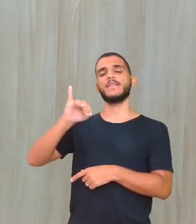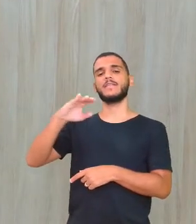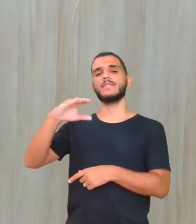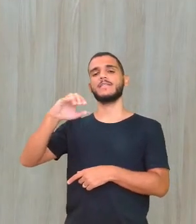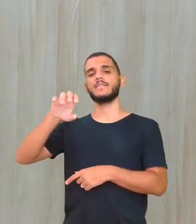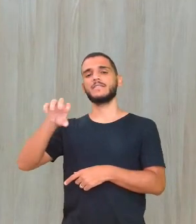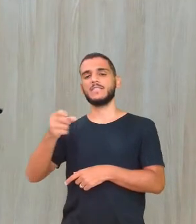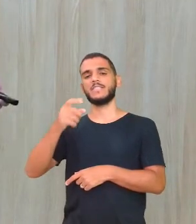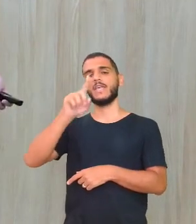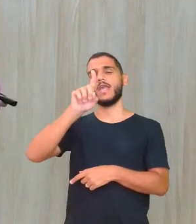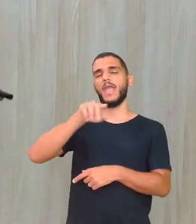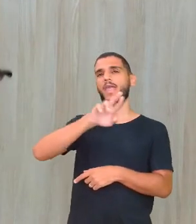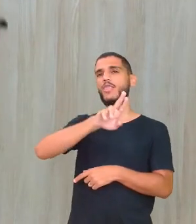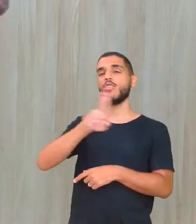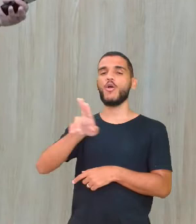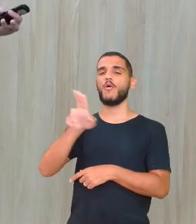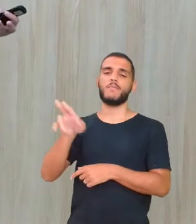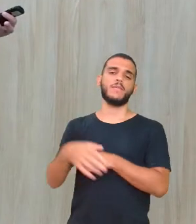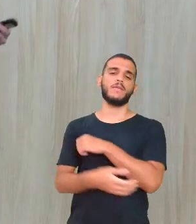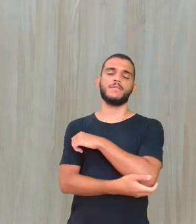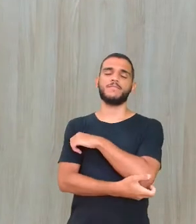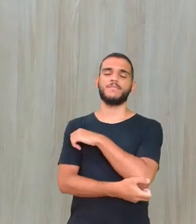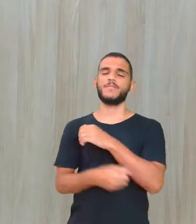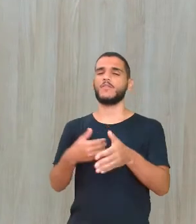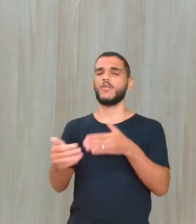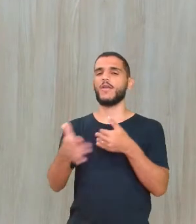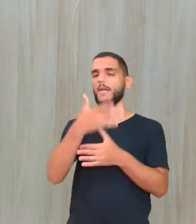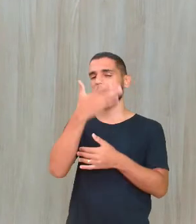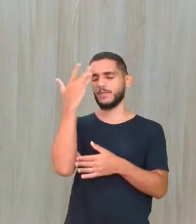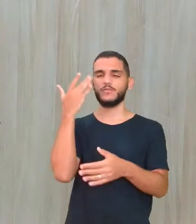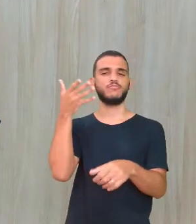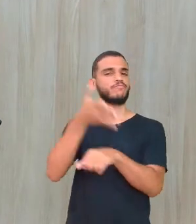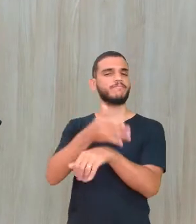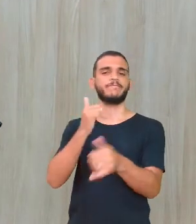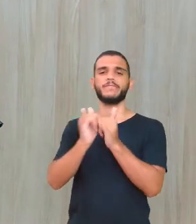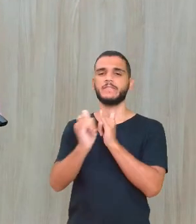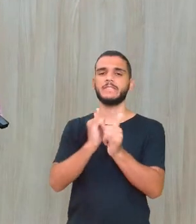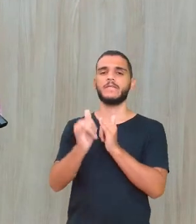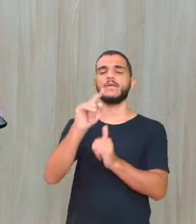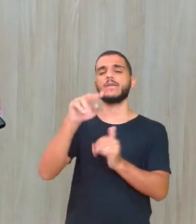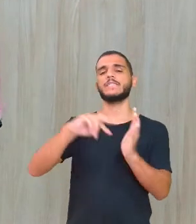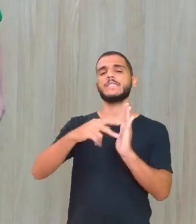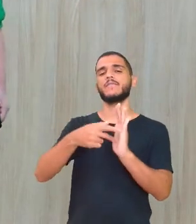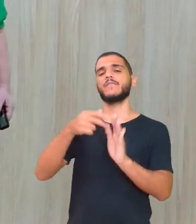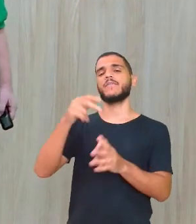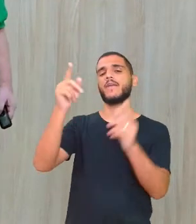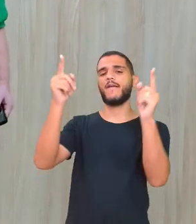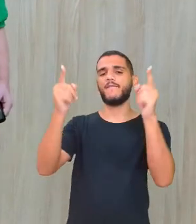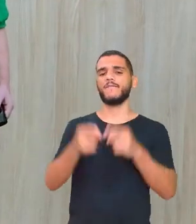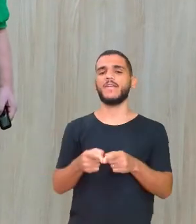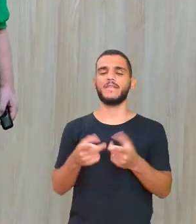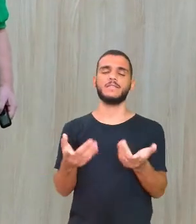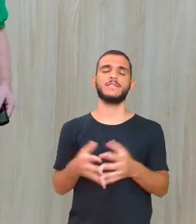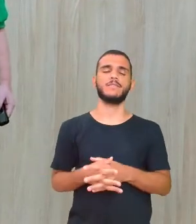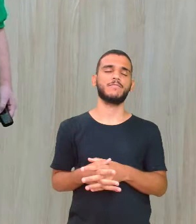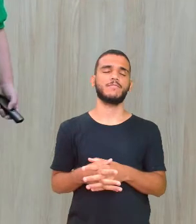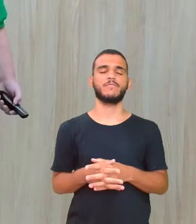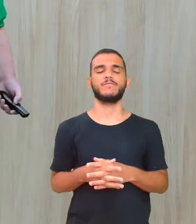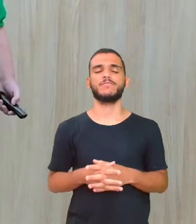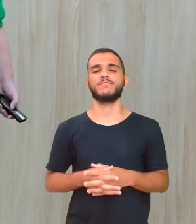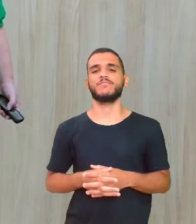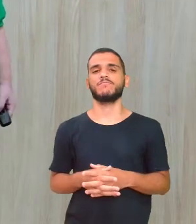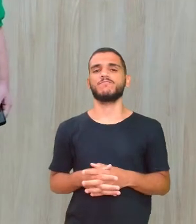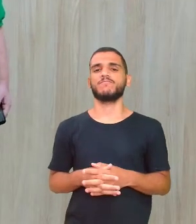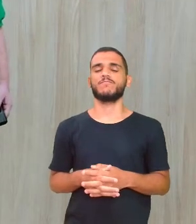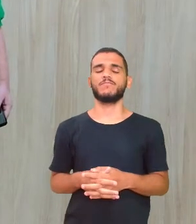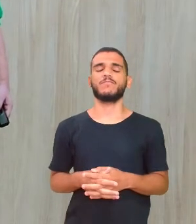na internet e descobrir, pesquisa lá o que é vértice de um polígono. A professora pode botar só vértice? Não?